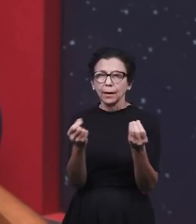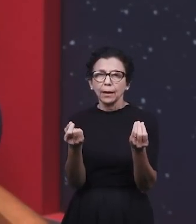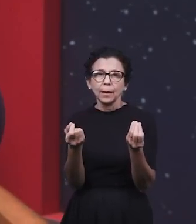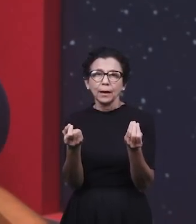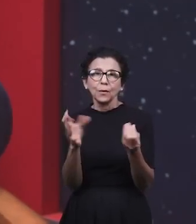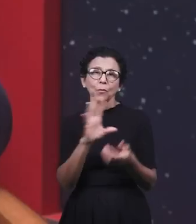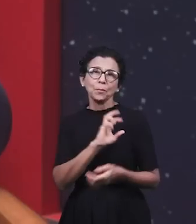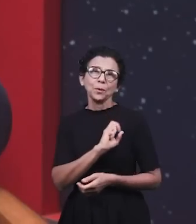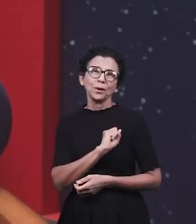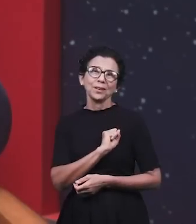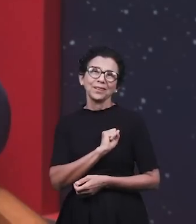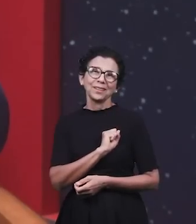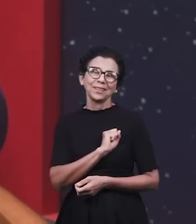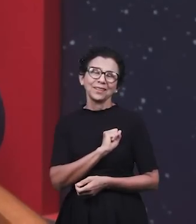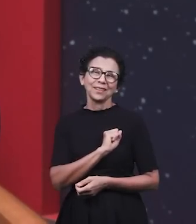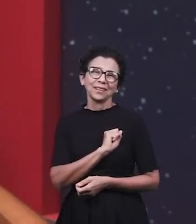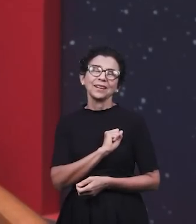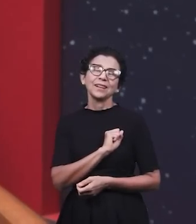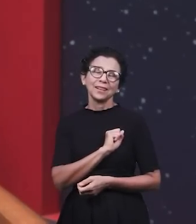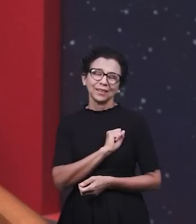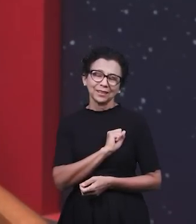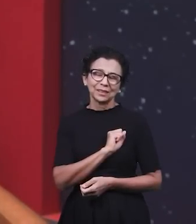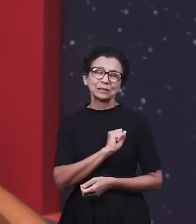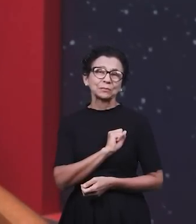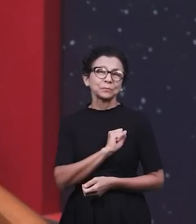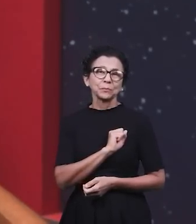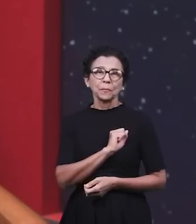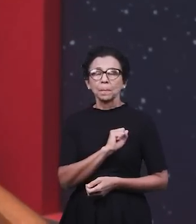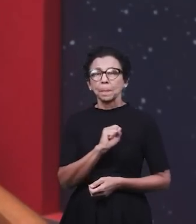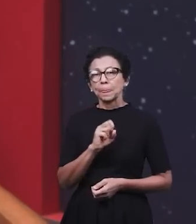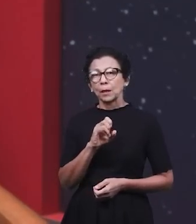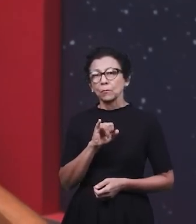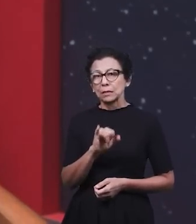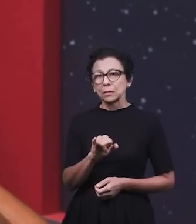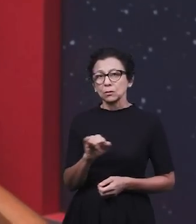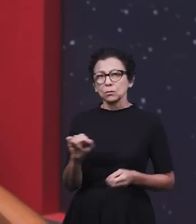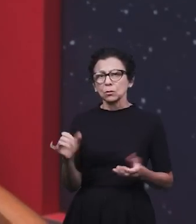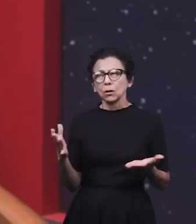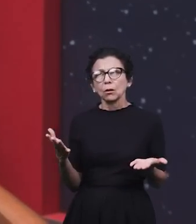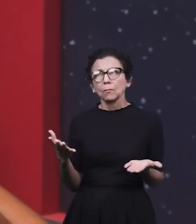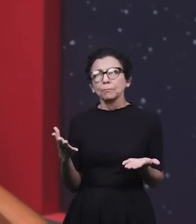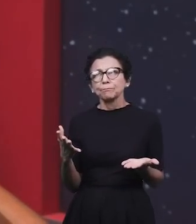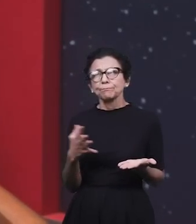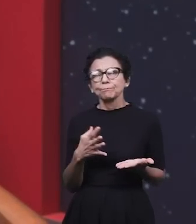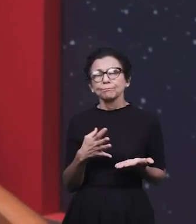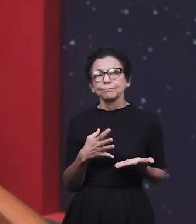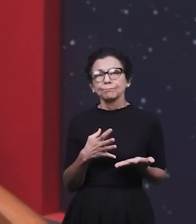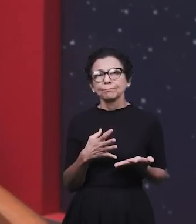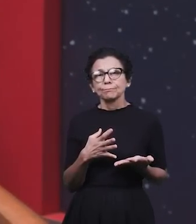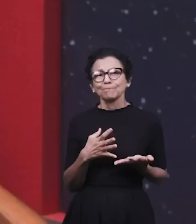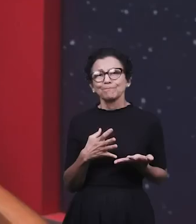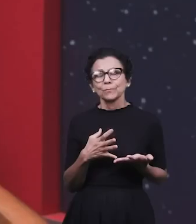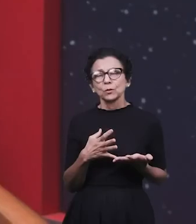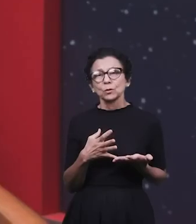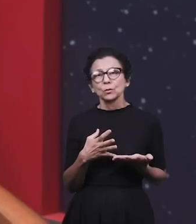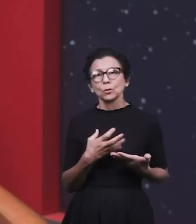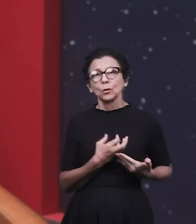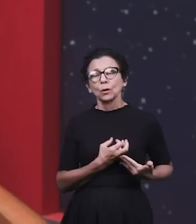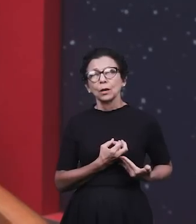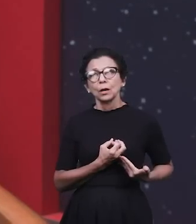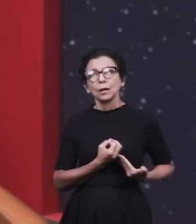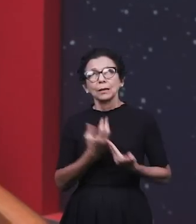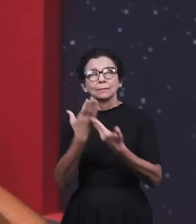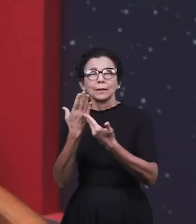por um amor. Porque você só entrega o comando da sua vida a alguém se você o ama